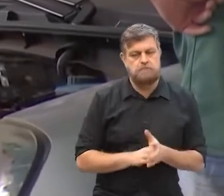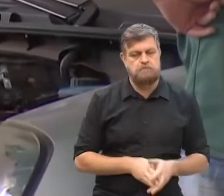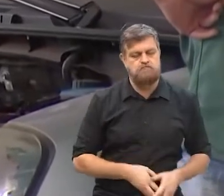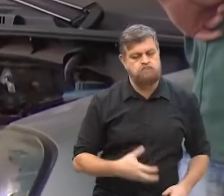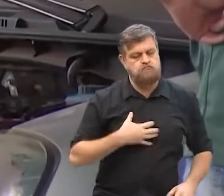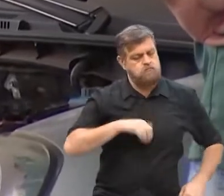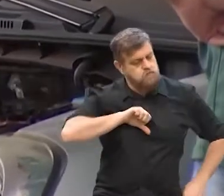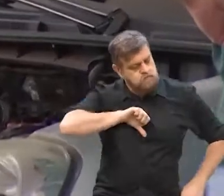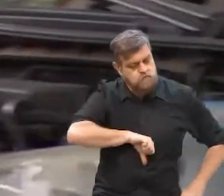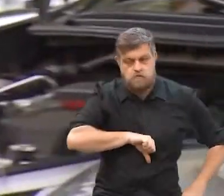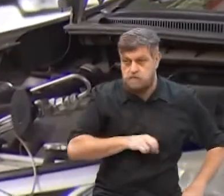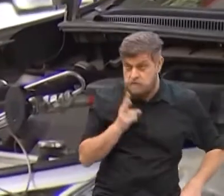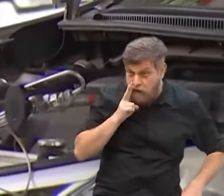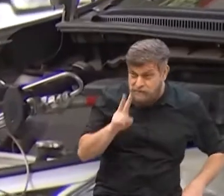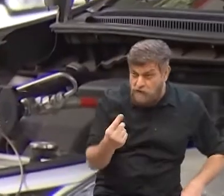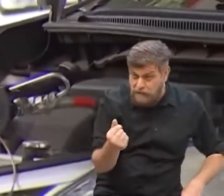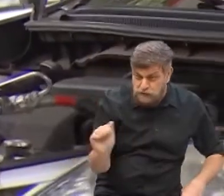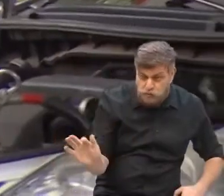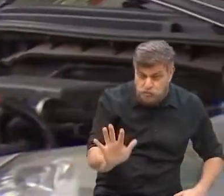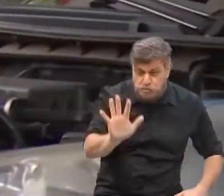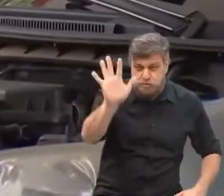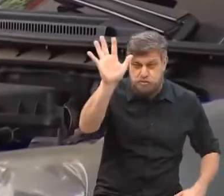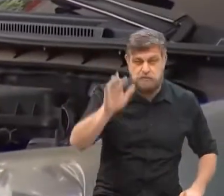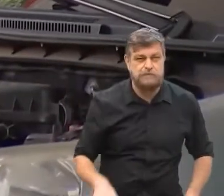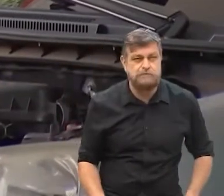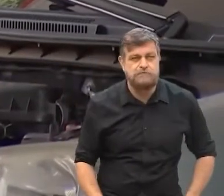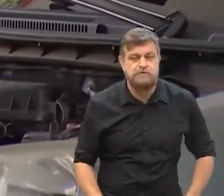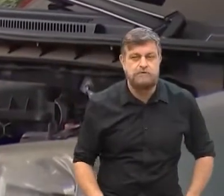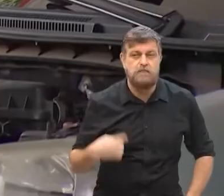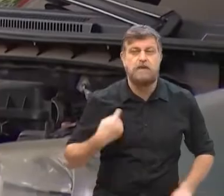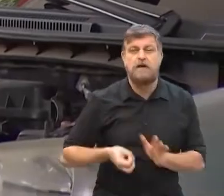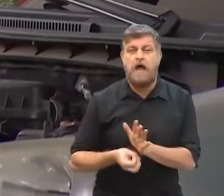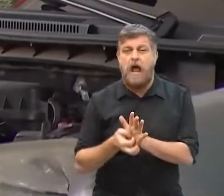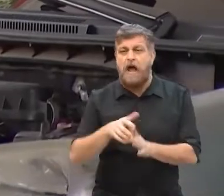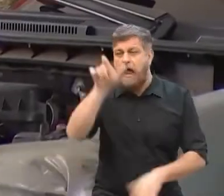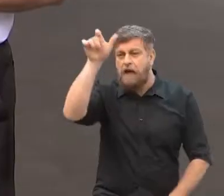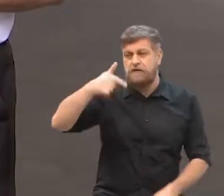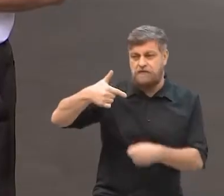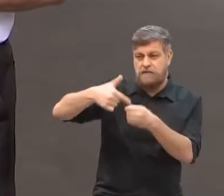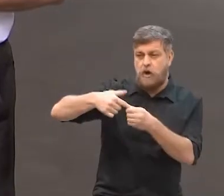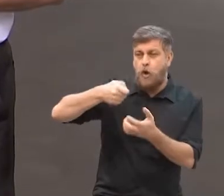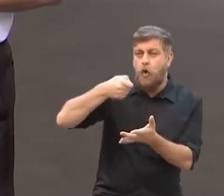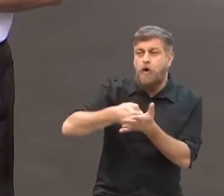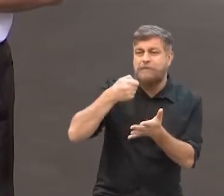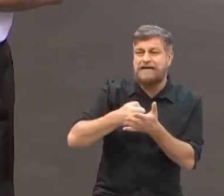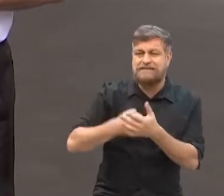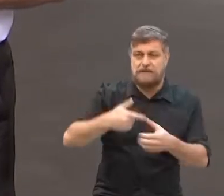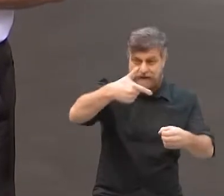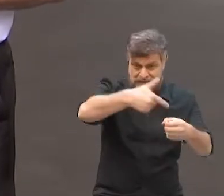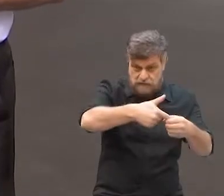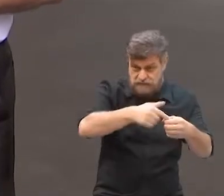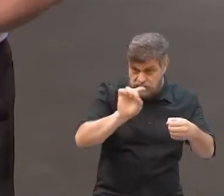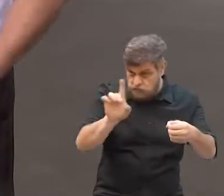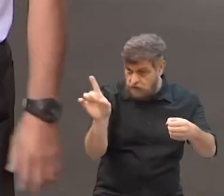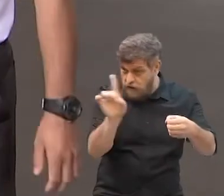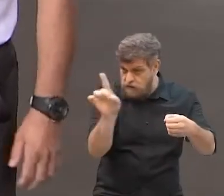poder abastecer, vendo o preço também do combustível que está muito alto. Reginaldo, muitas vezes a gente acha que o frentista ele só tem a obrigação de colocar gasolina, mas não é só isso,